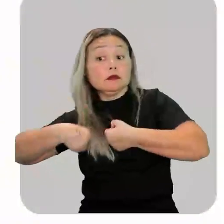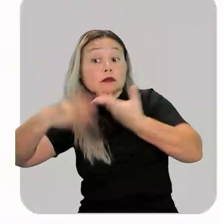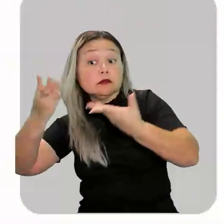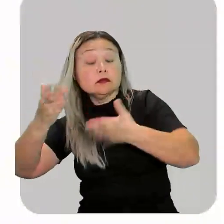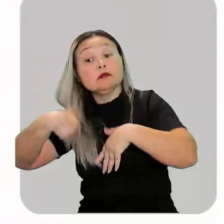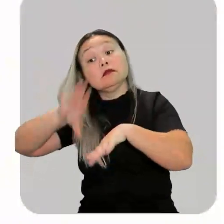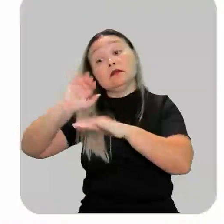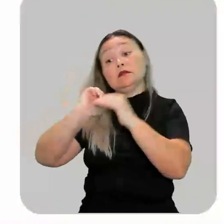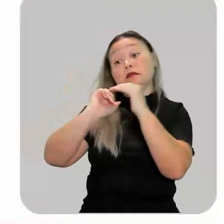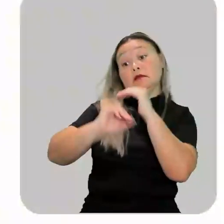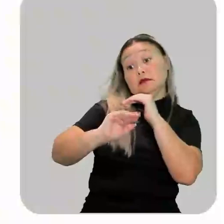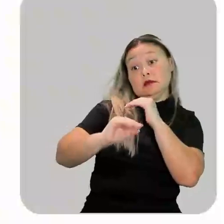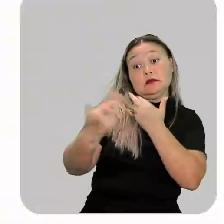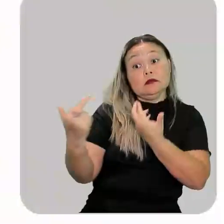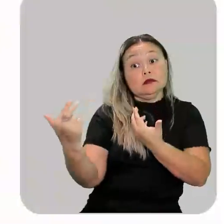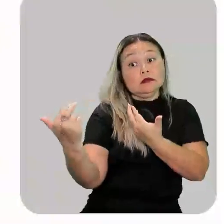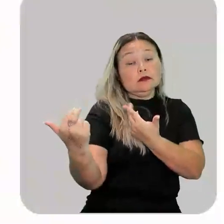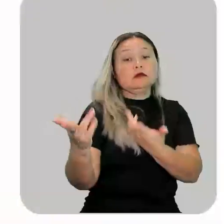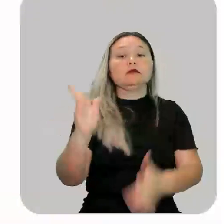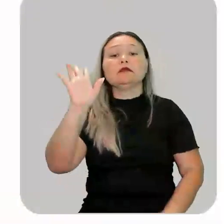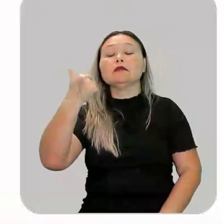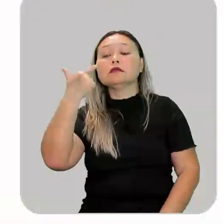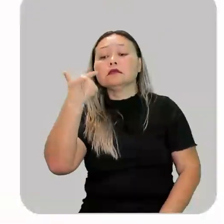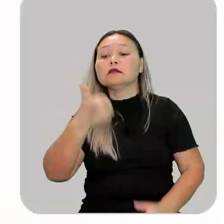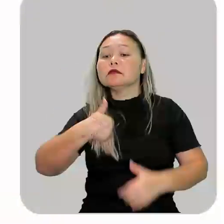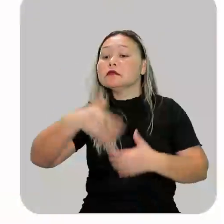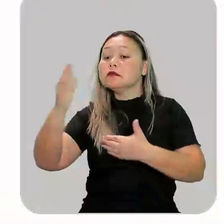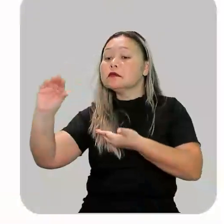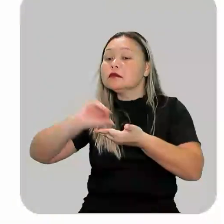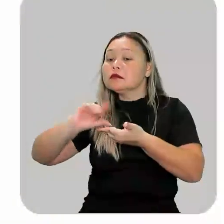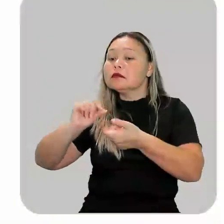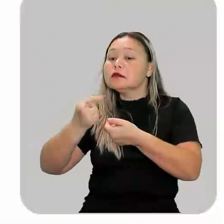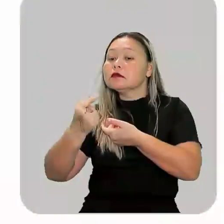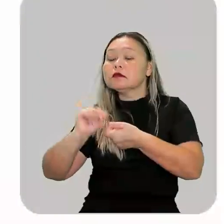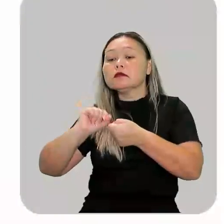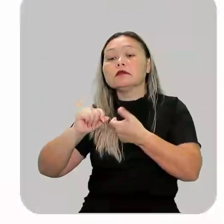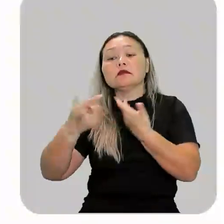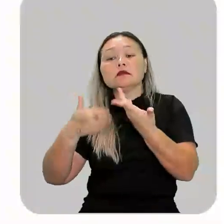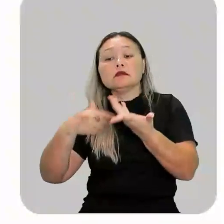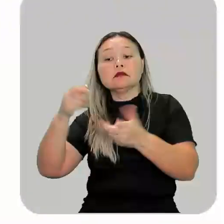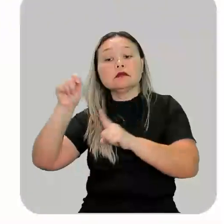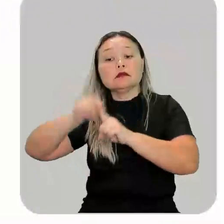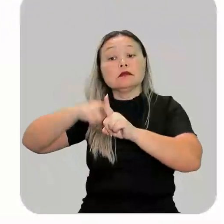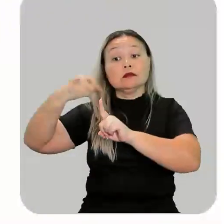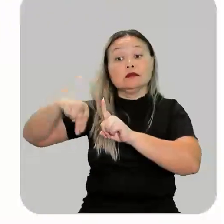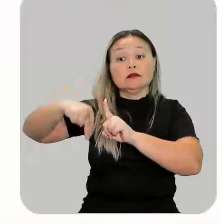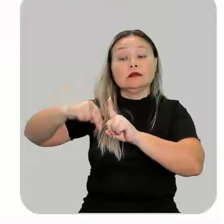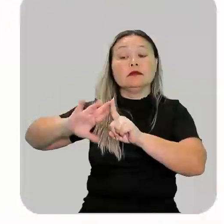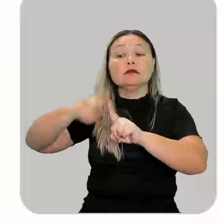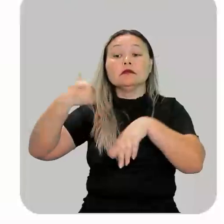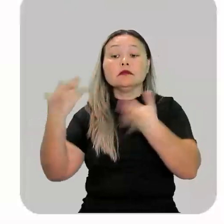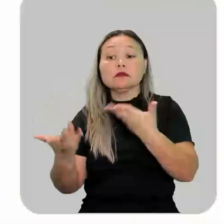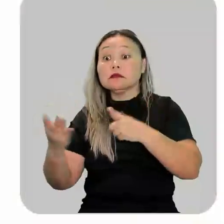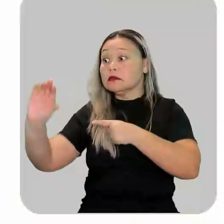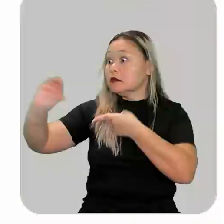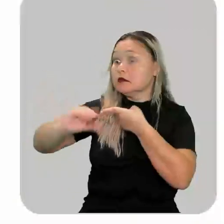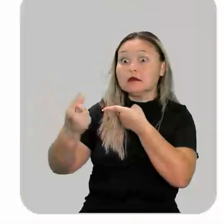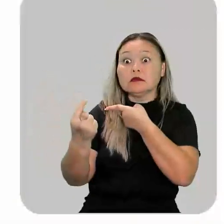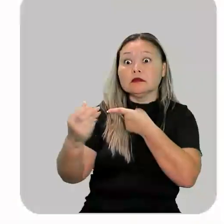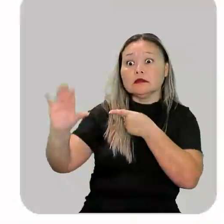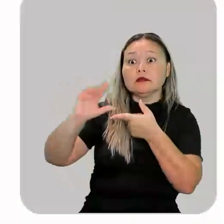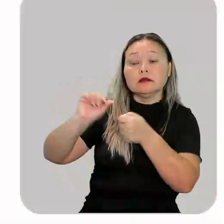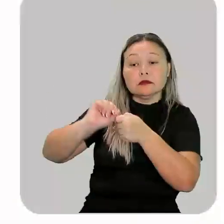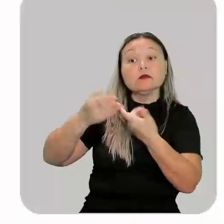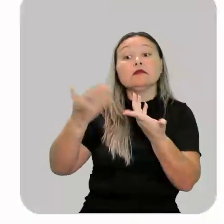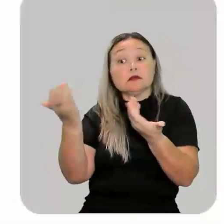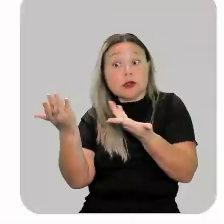Então, bora ver? Vamos lá. Vamos lá, dentro dessa maior arrecadação em espécie em real no mês de novembro. É claro, se arrecada mais,